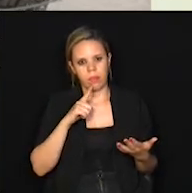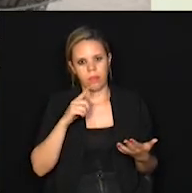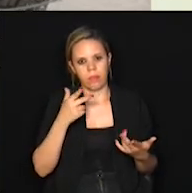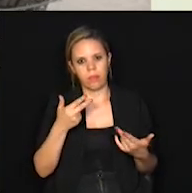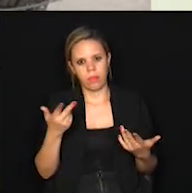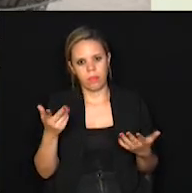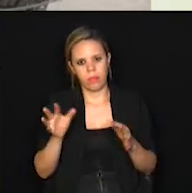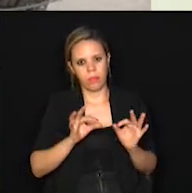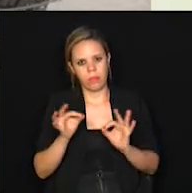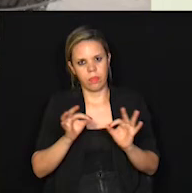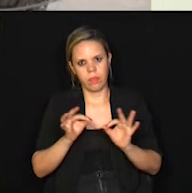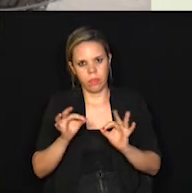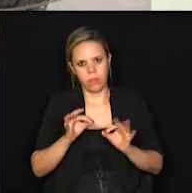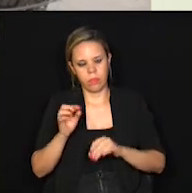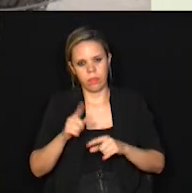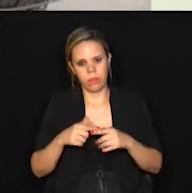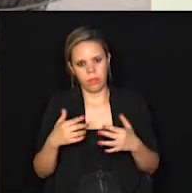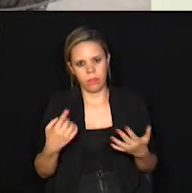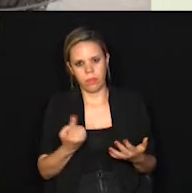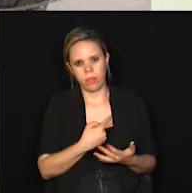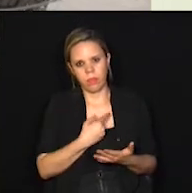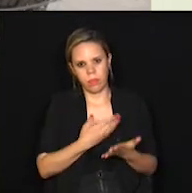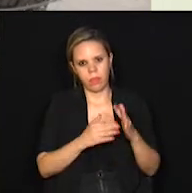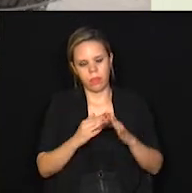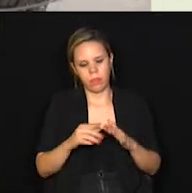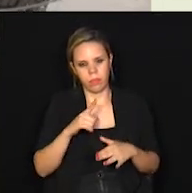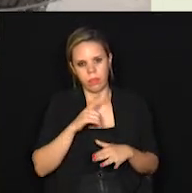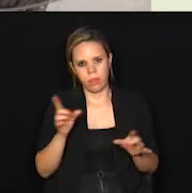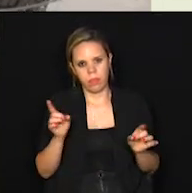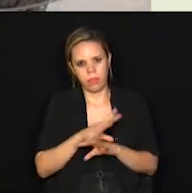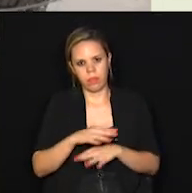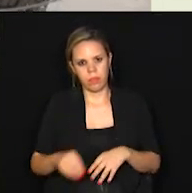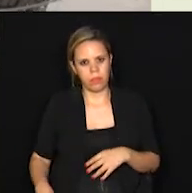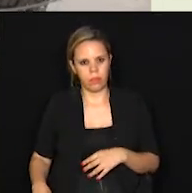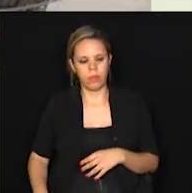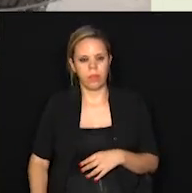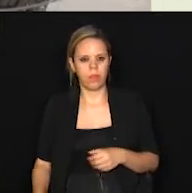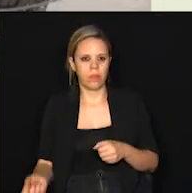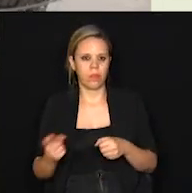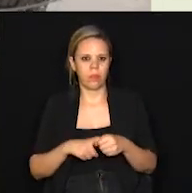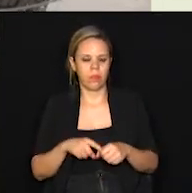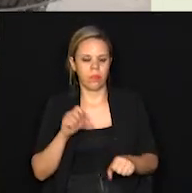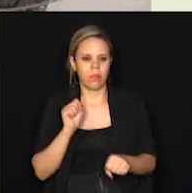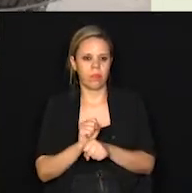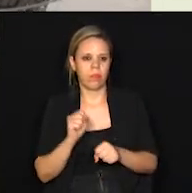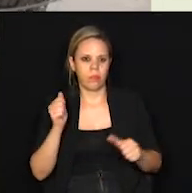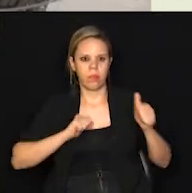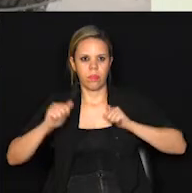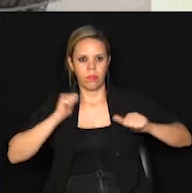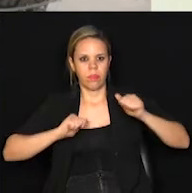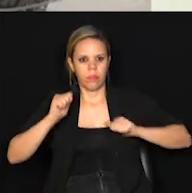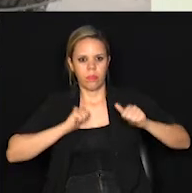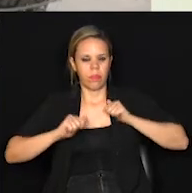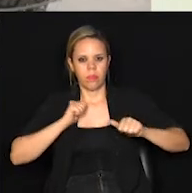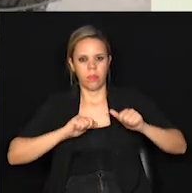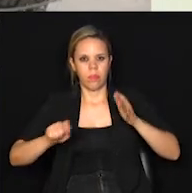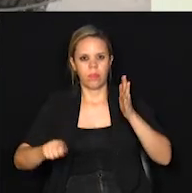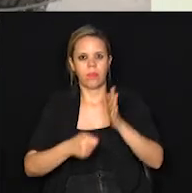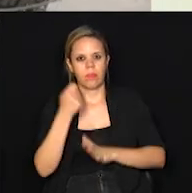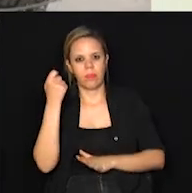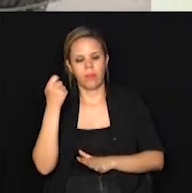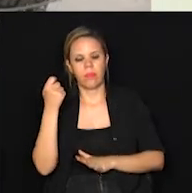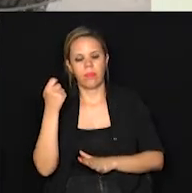já finalizando, a gente quer mostrar para vocês, e eu fico muito triste de saber que o setor público